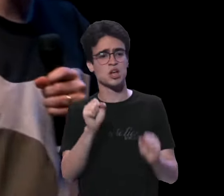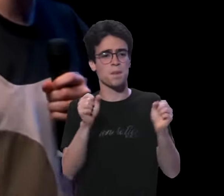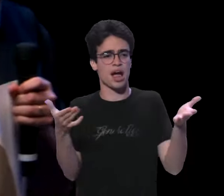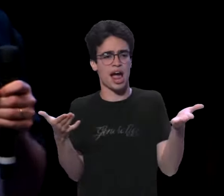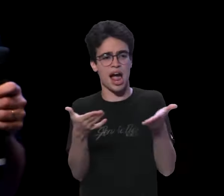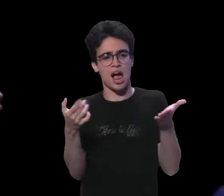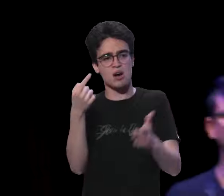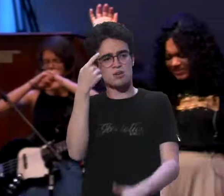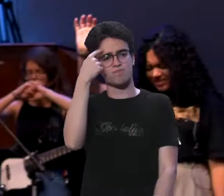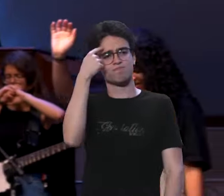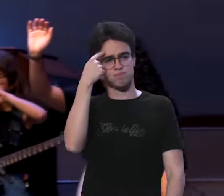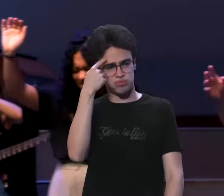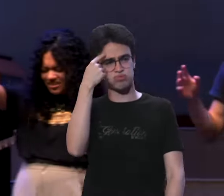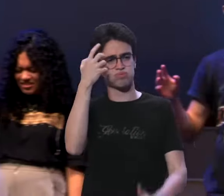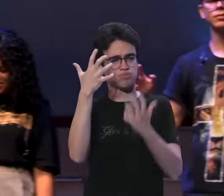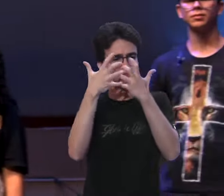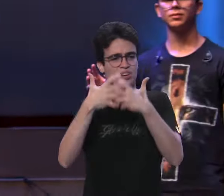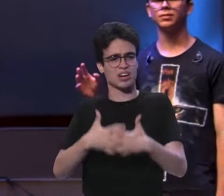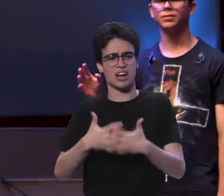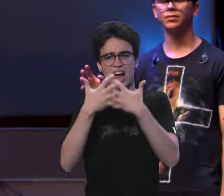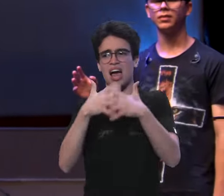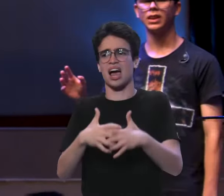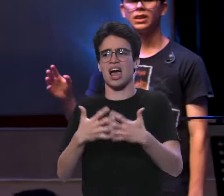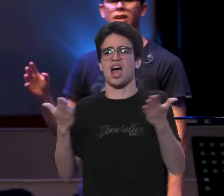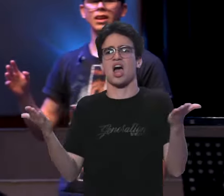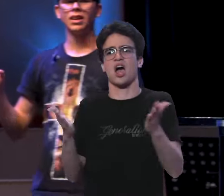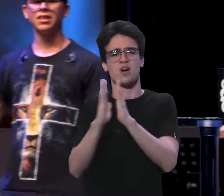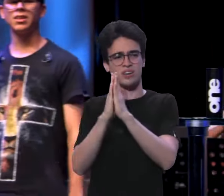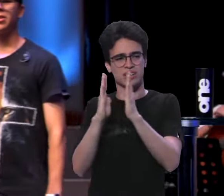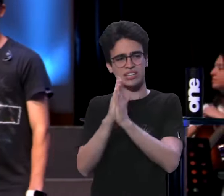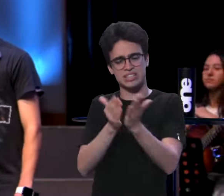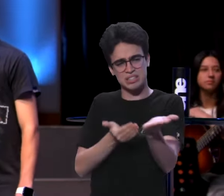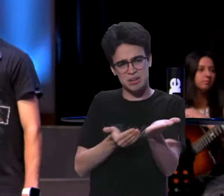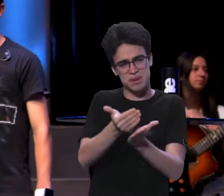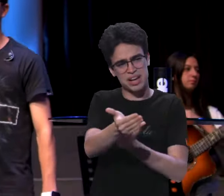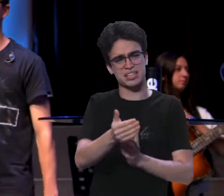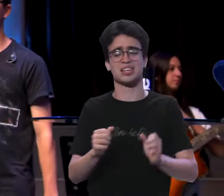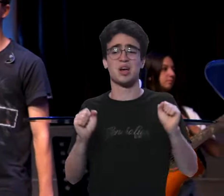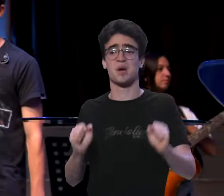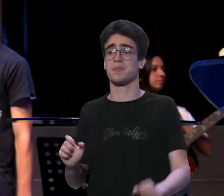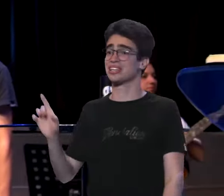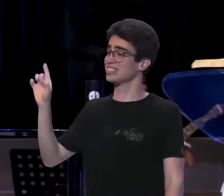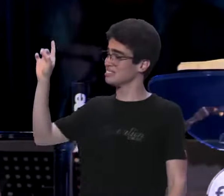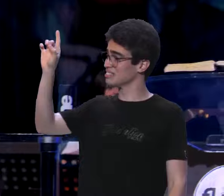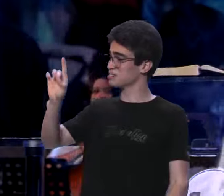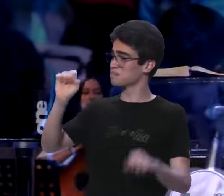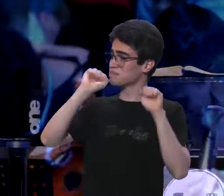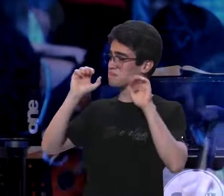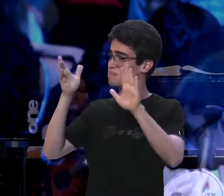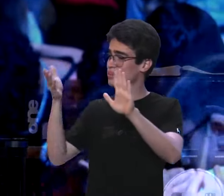agora e começa a orar, pedindo para Deus abençoar a vida do seu irmão.